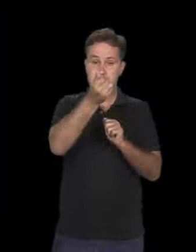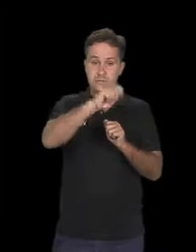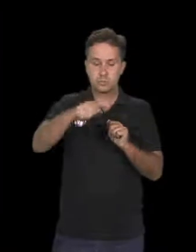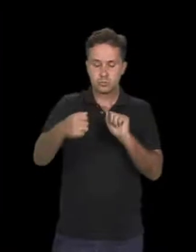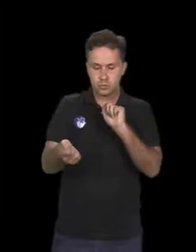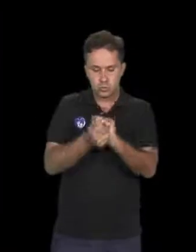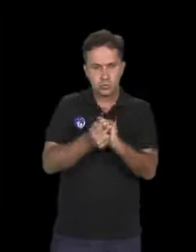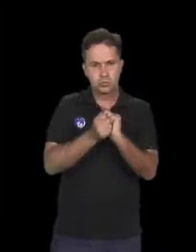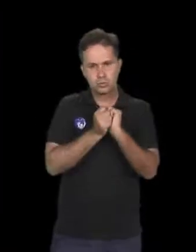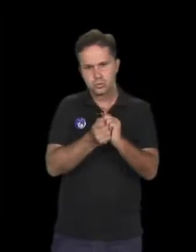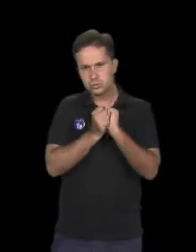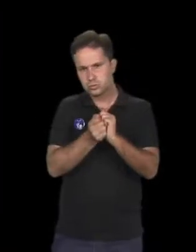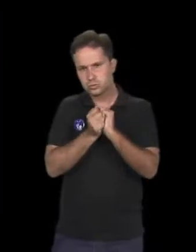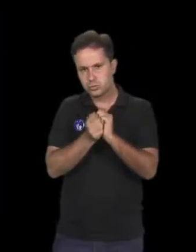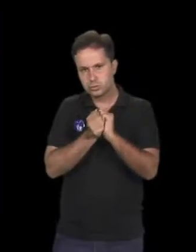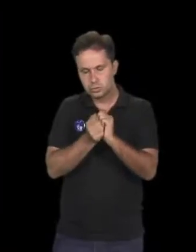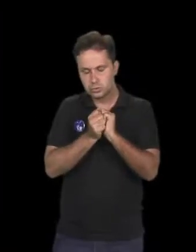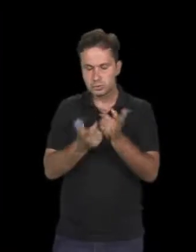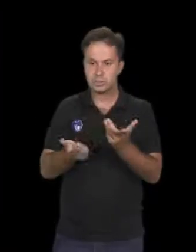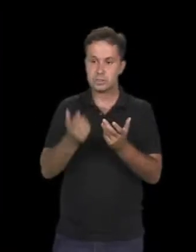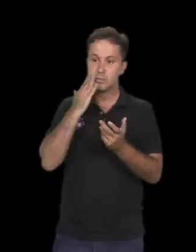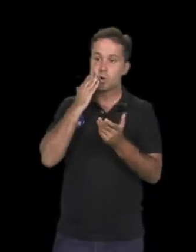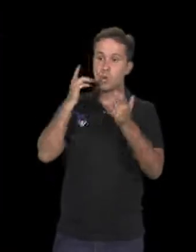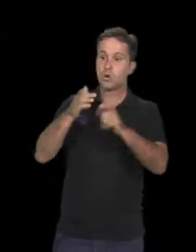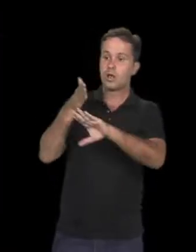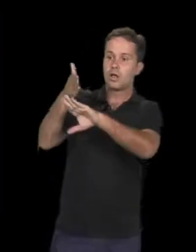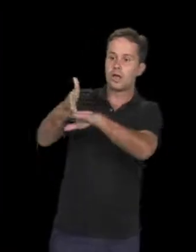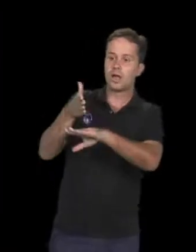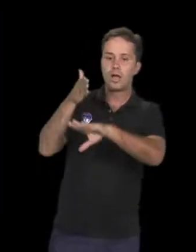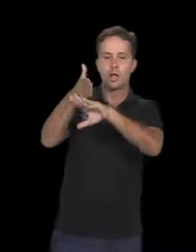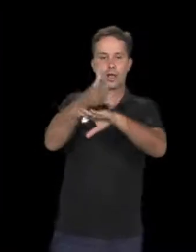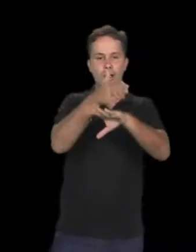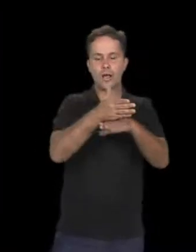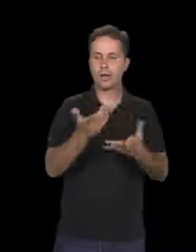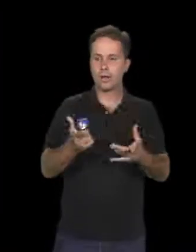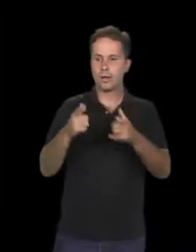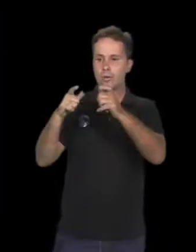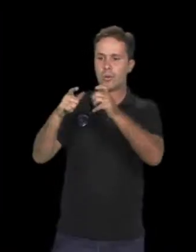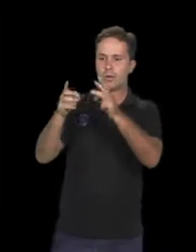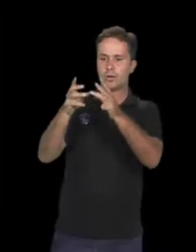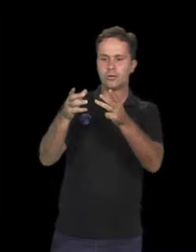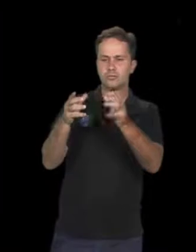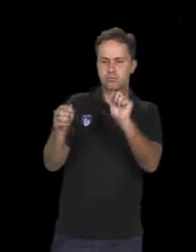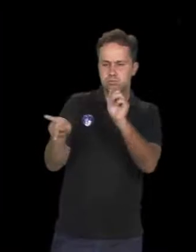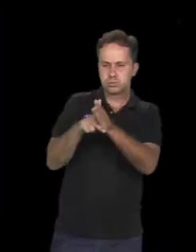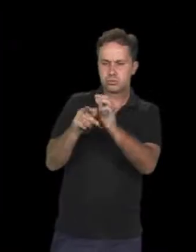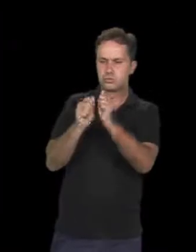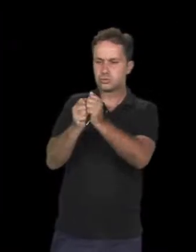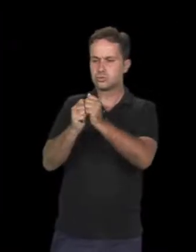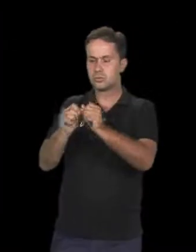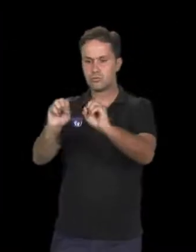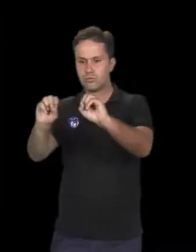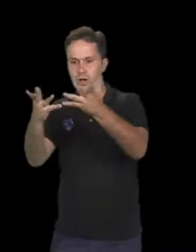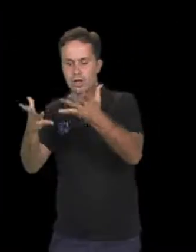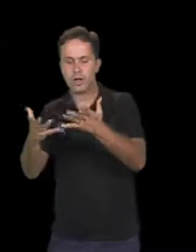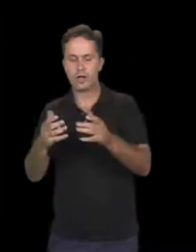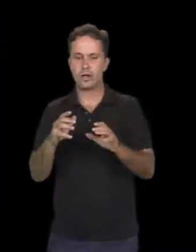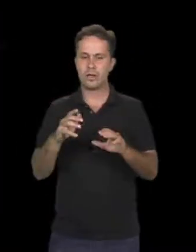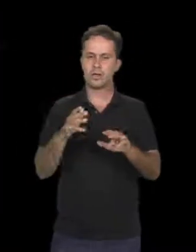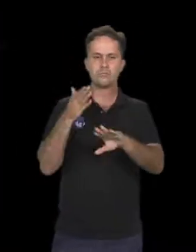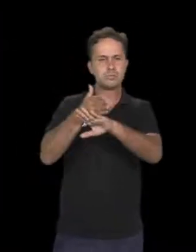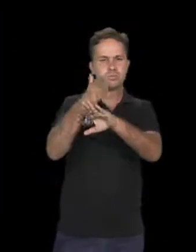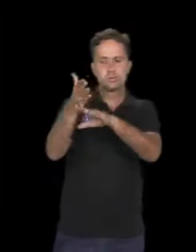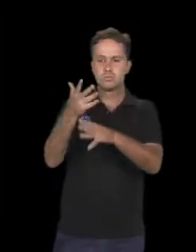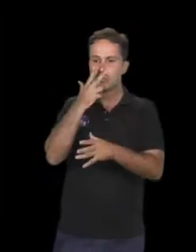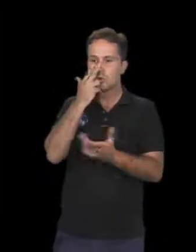IMPA várias vezes por semana, e indo a festas de matemático, e respirando matemática, e lendo matemática o tempo todo, ele